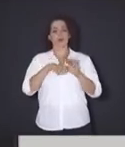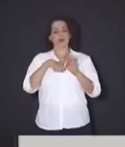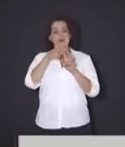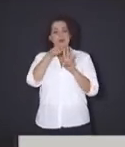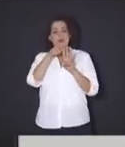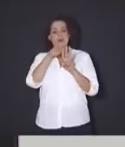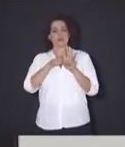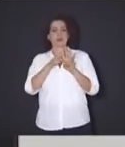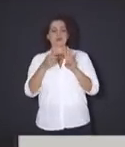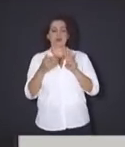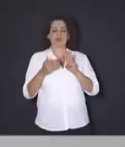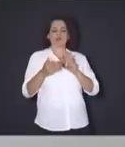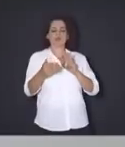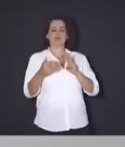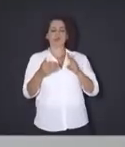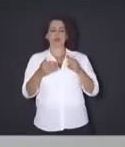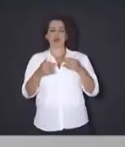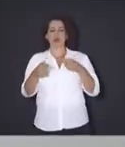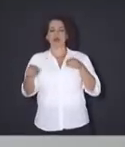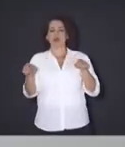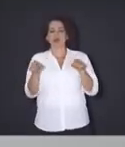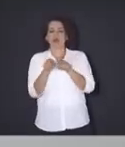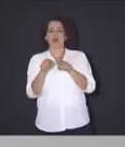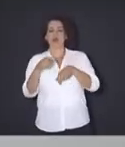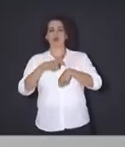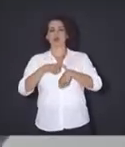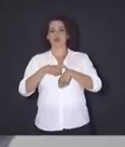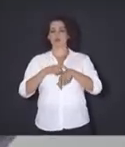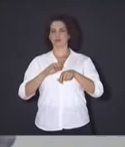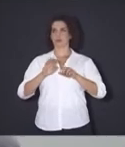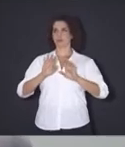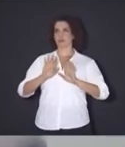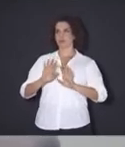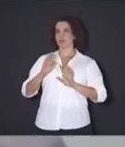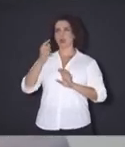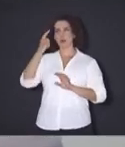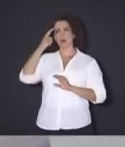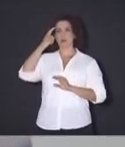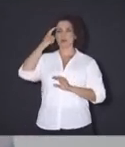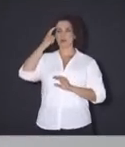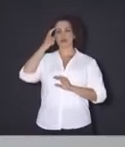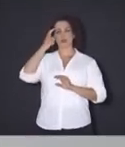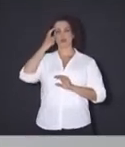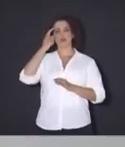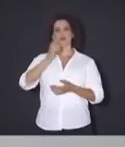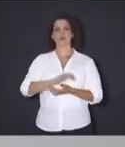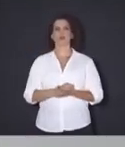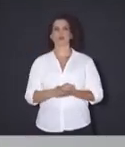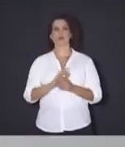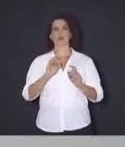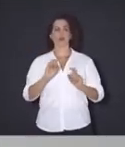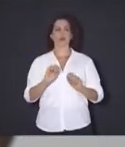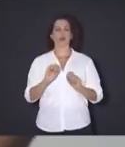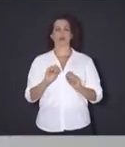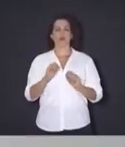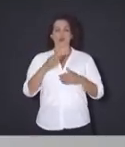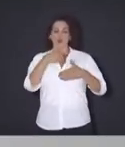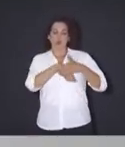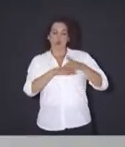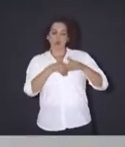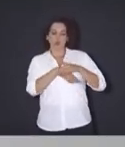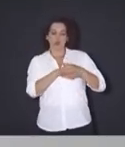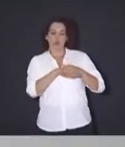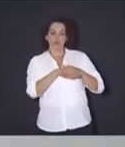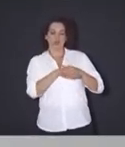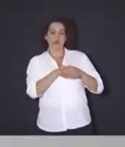em consideração curto prazo se você está falando investimento produtivo sim você está fazendo o seguinte eu vou fazer um investimento